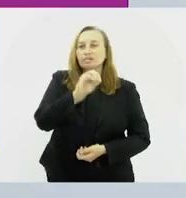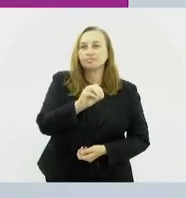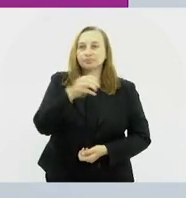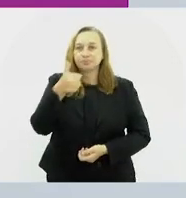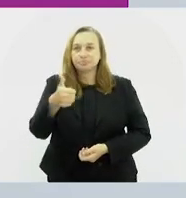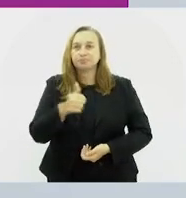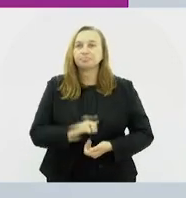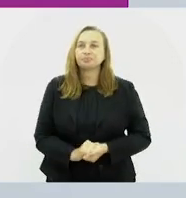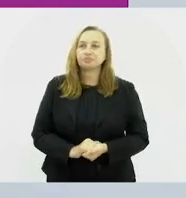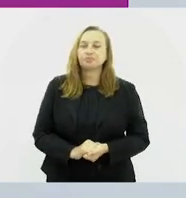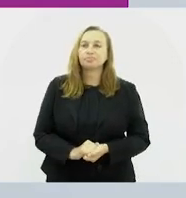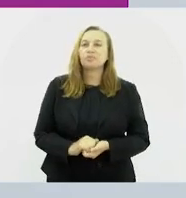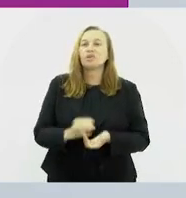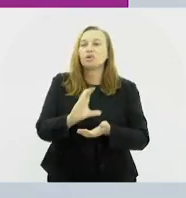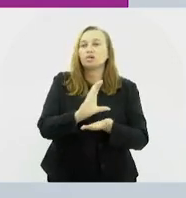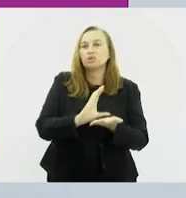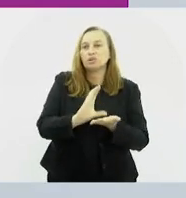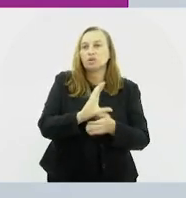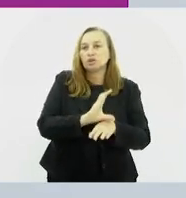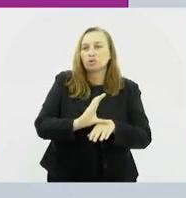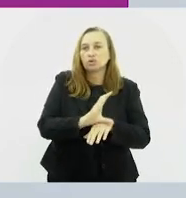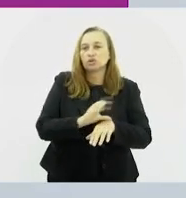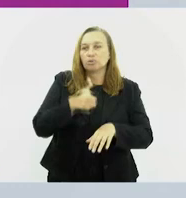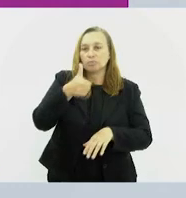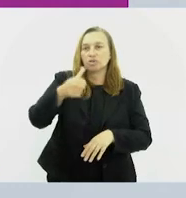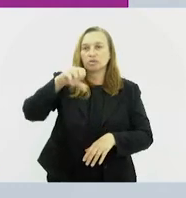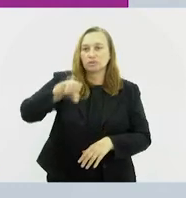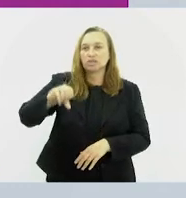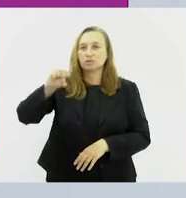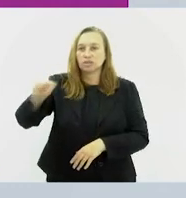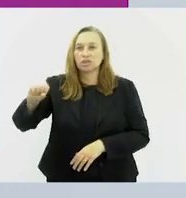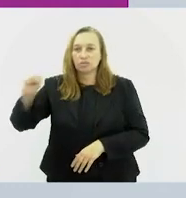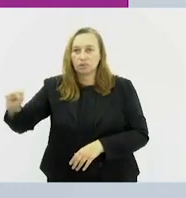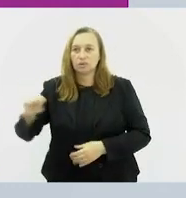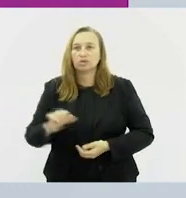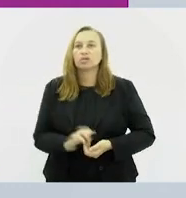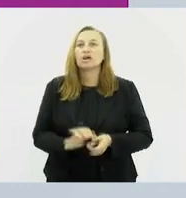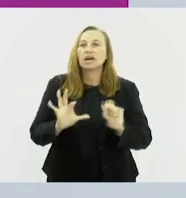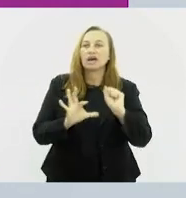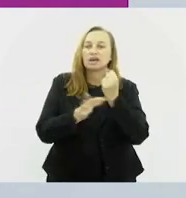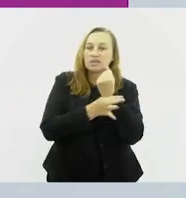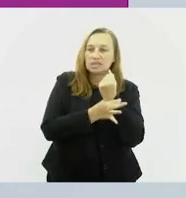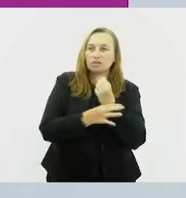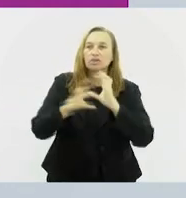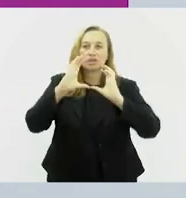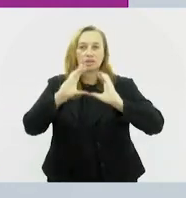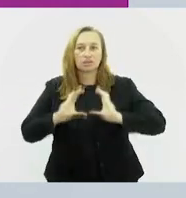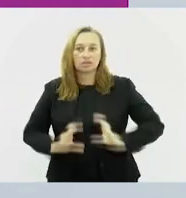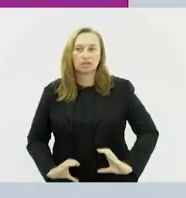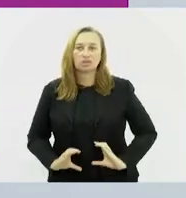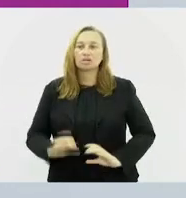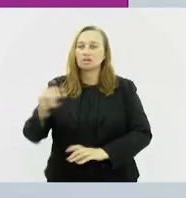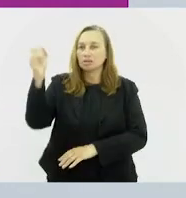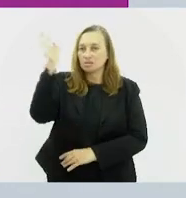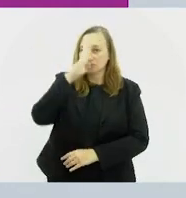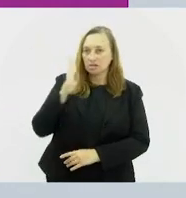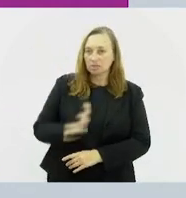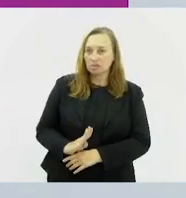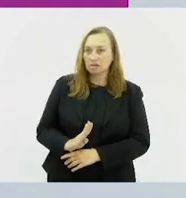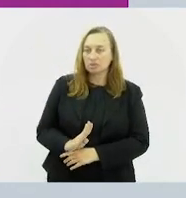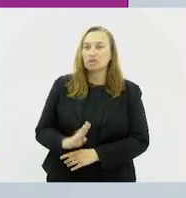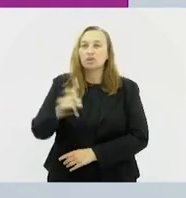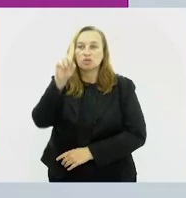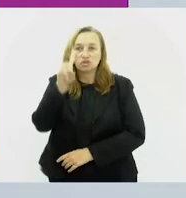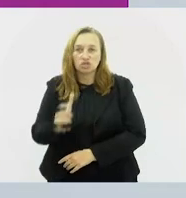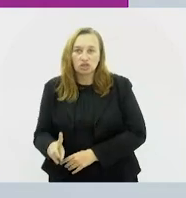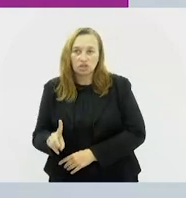foi a Constituição de 1988, que deu seguridade e garantia de